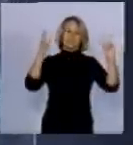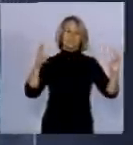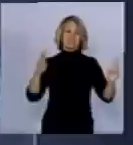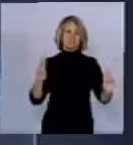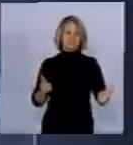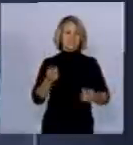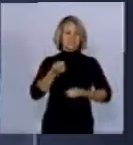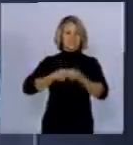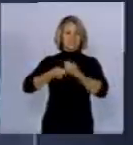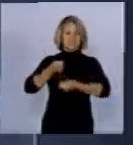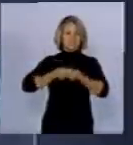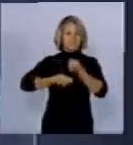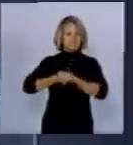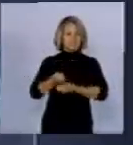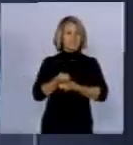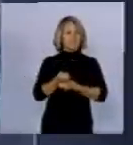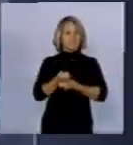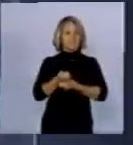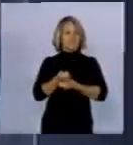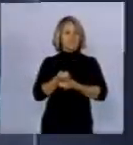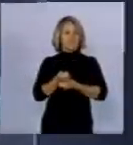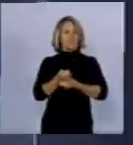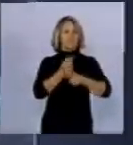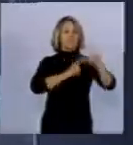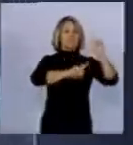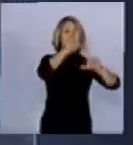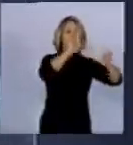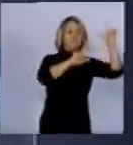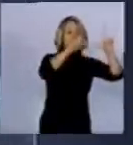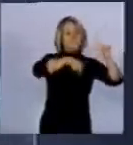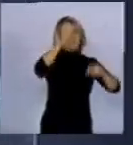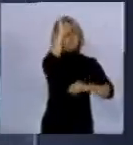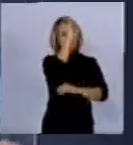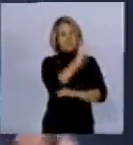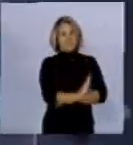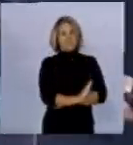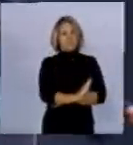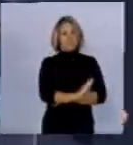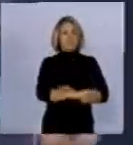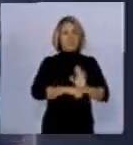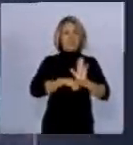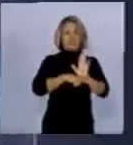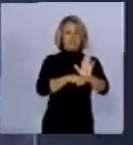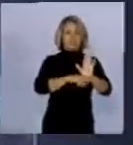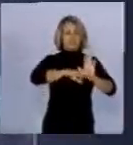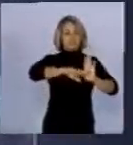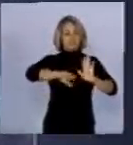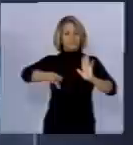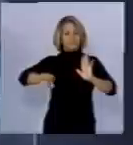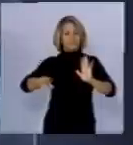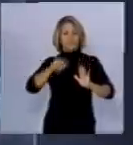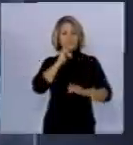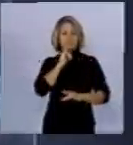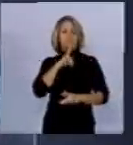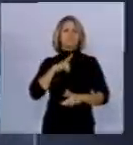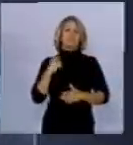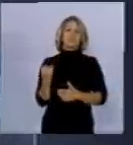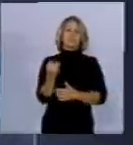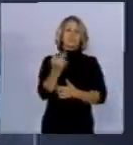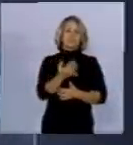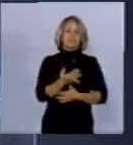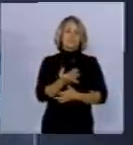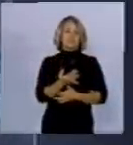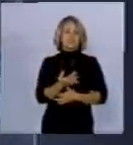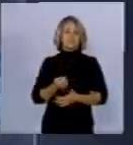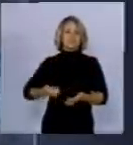eh da economia do audiovisual no Brasil os benefícios são generalizados nós temos uma agregação de valor à